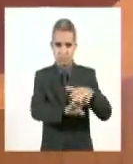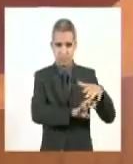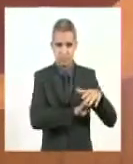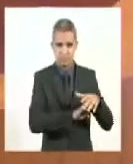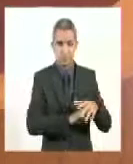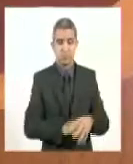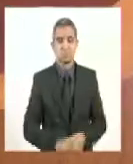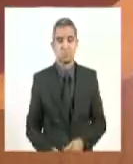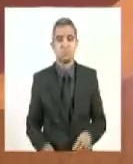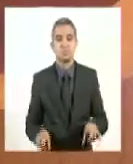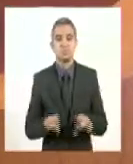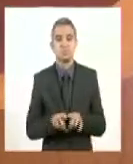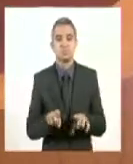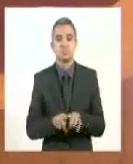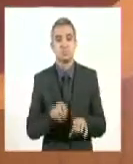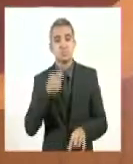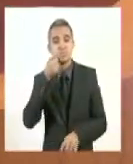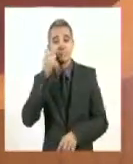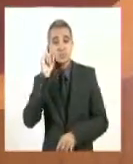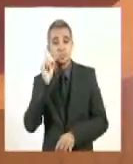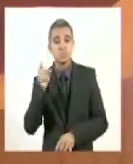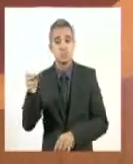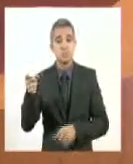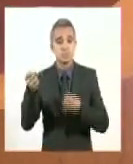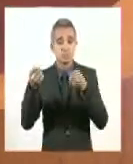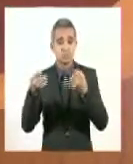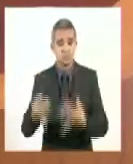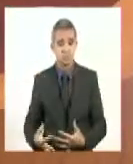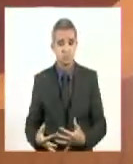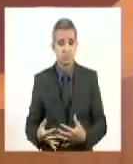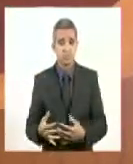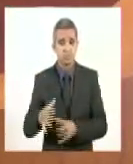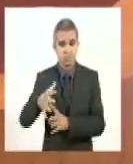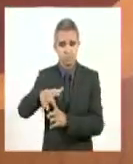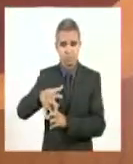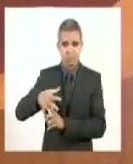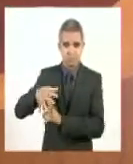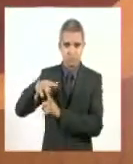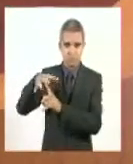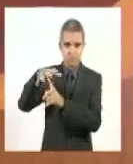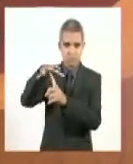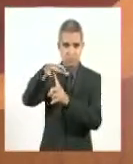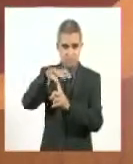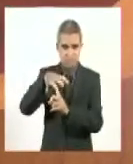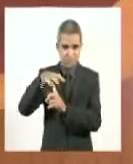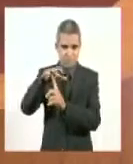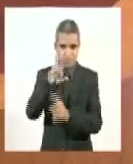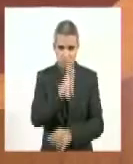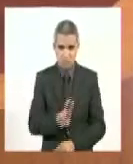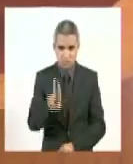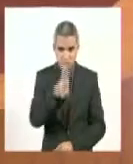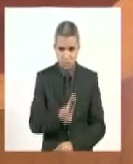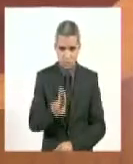ontem disse que a declaração do helicóptero usado estava